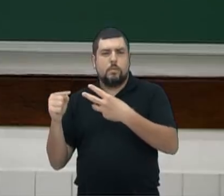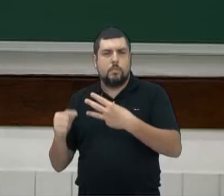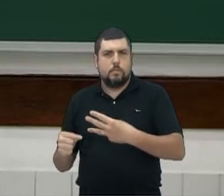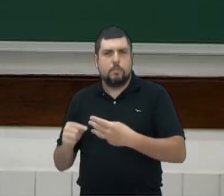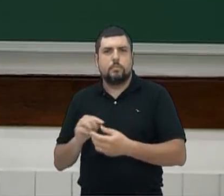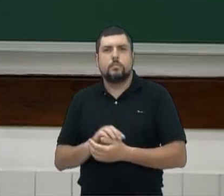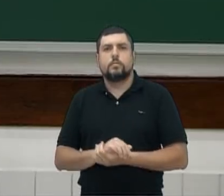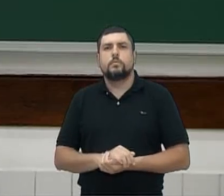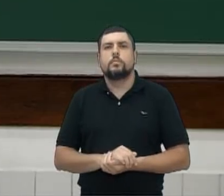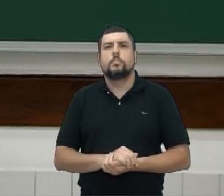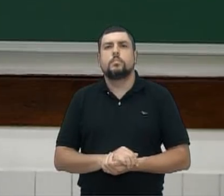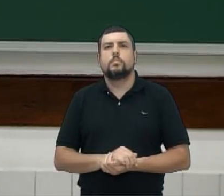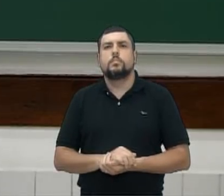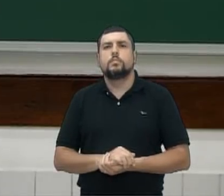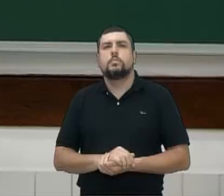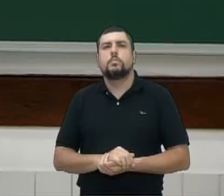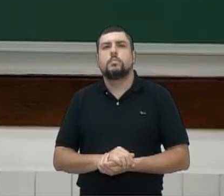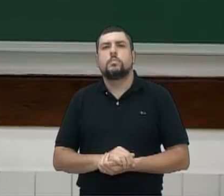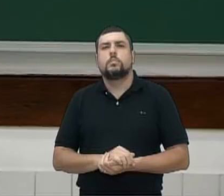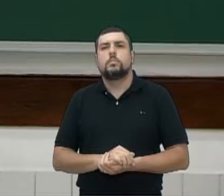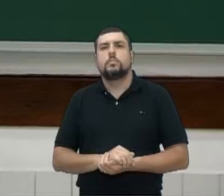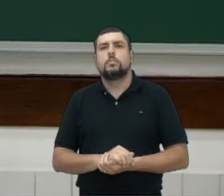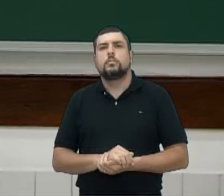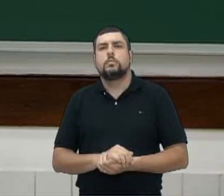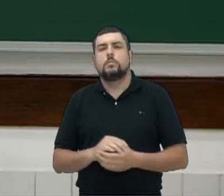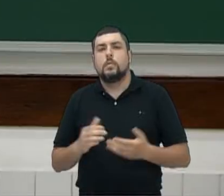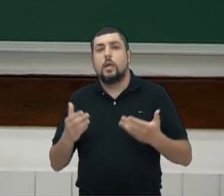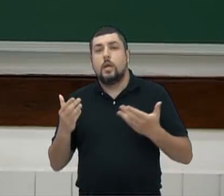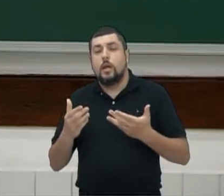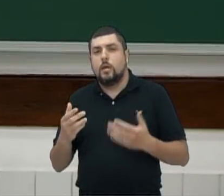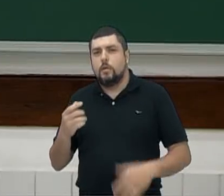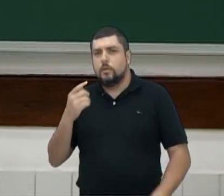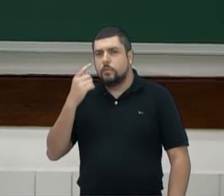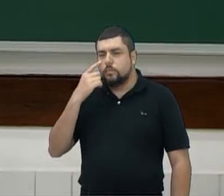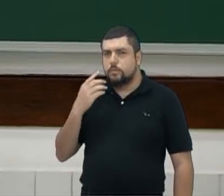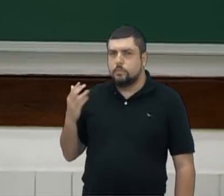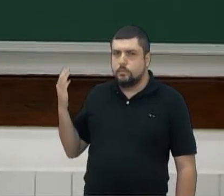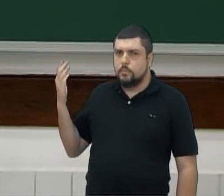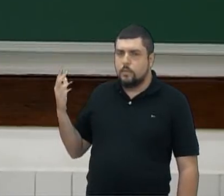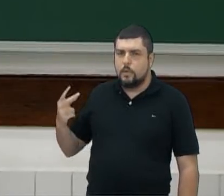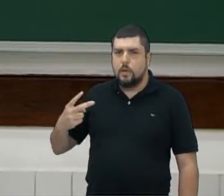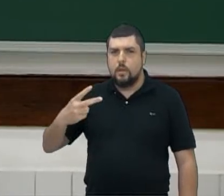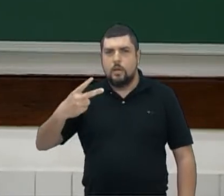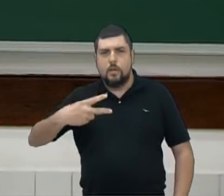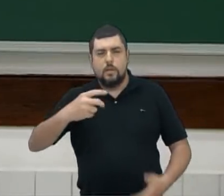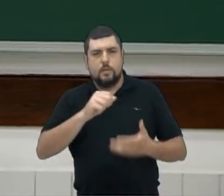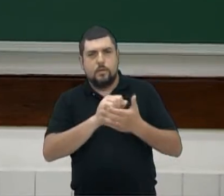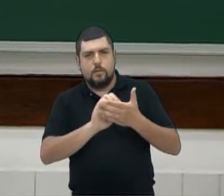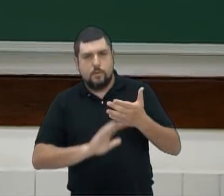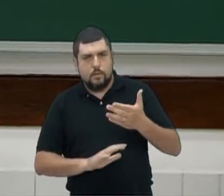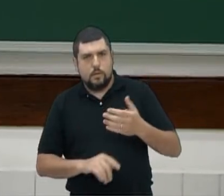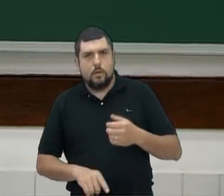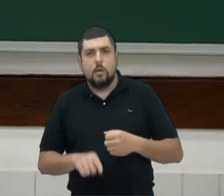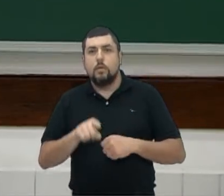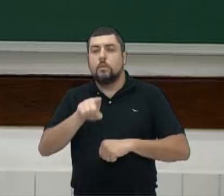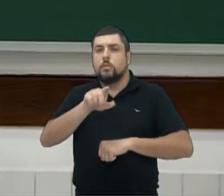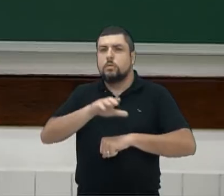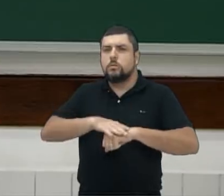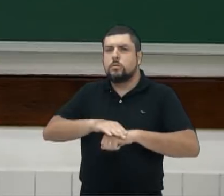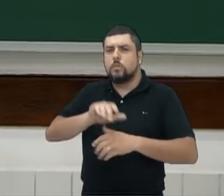destacados. Aqui a gente tem agora a nossa segunda atividade, aquela que você vai fazer no seu